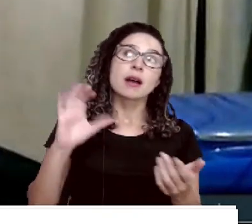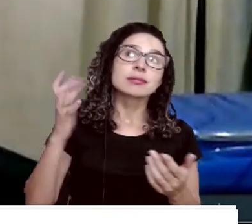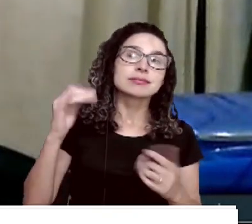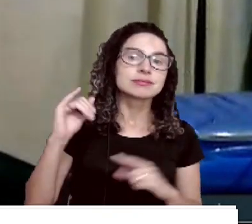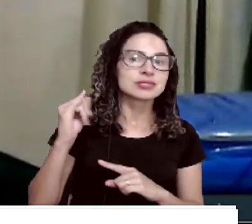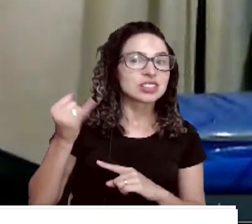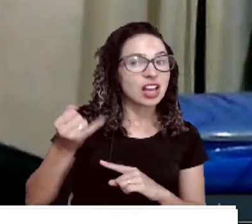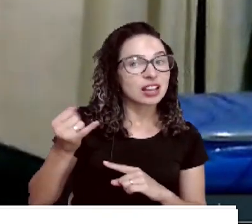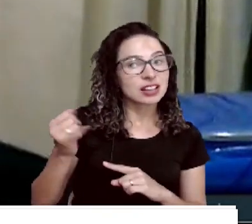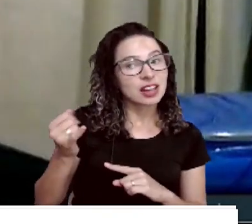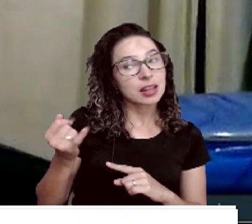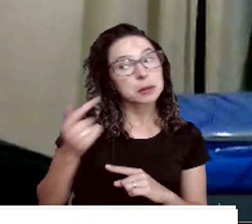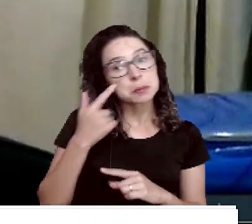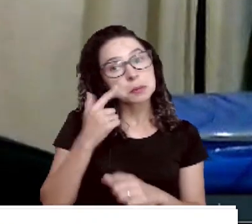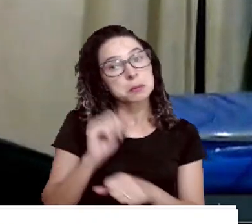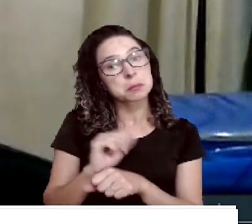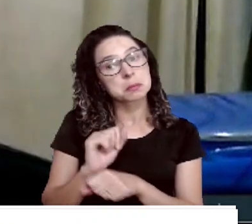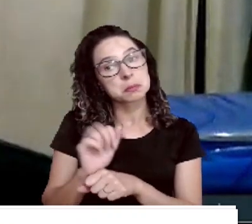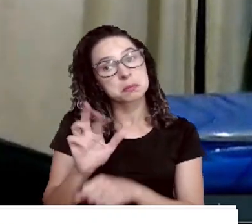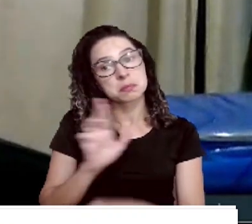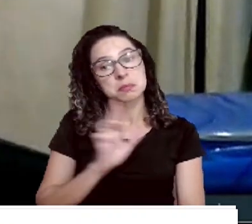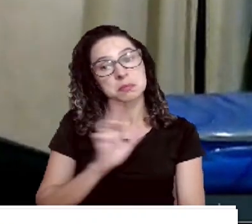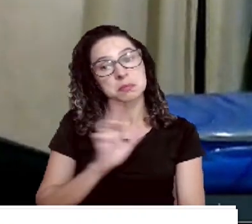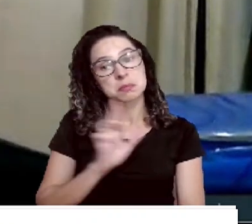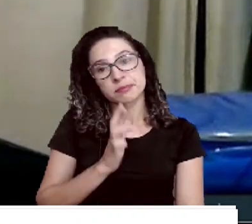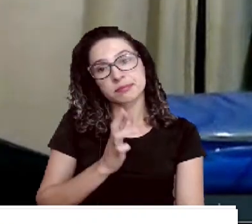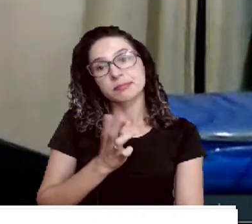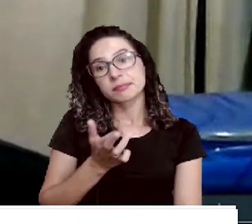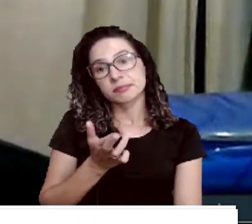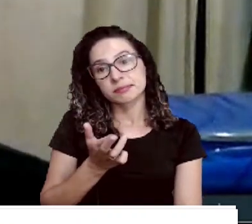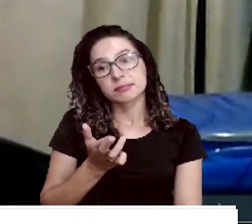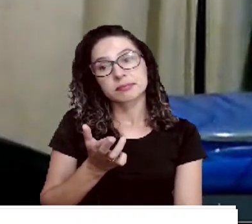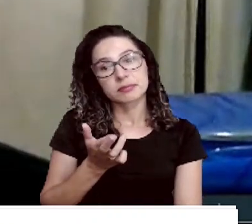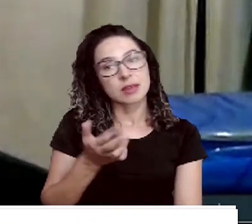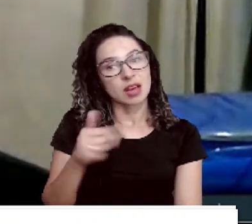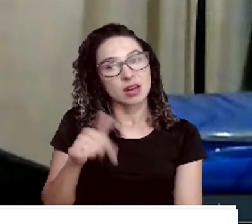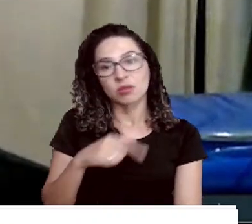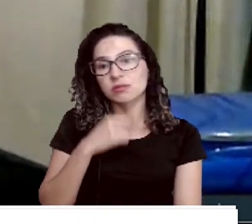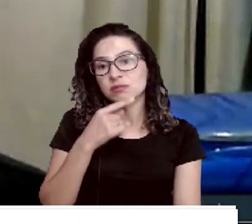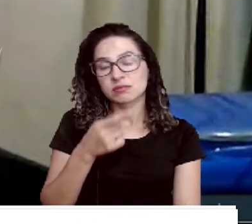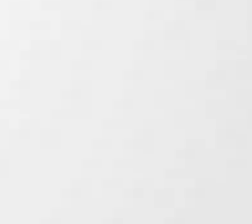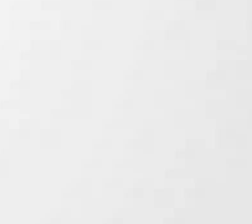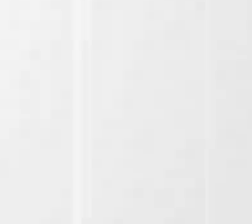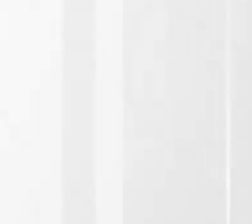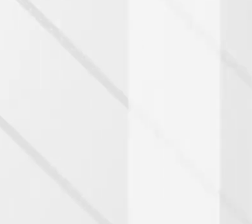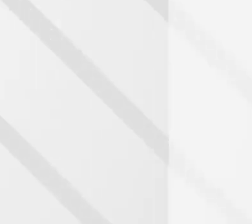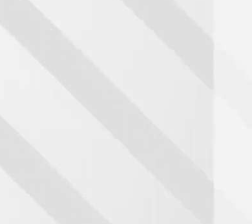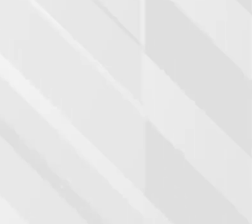só esperar mesmo para saber, né? Que por esses dias quase impossível. Obrigado, excelência.